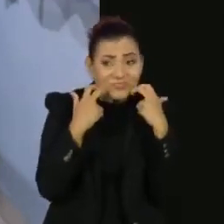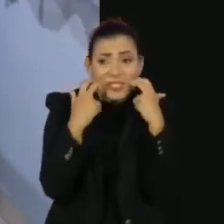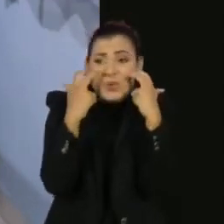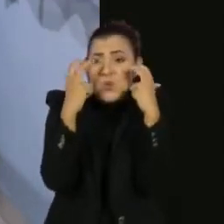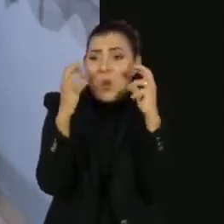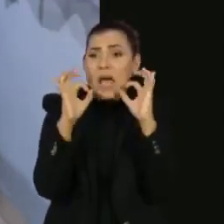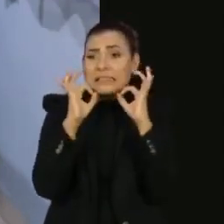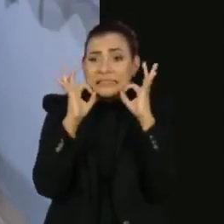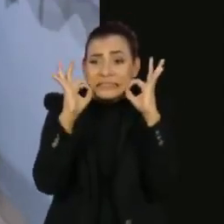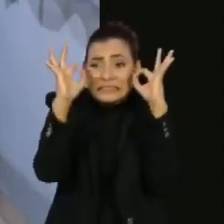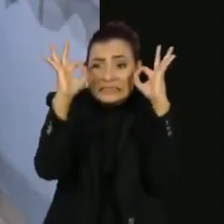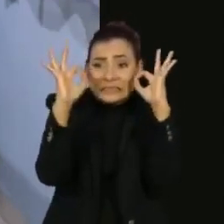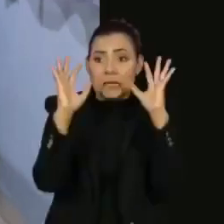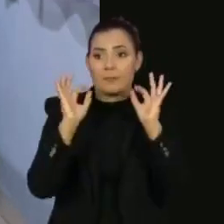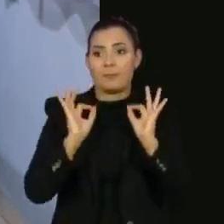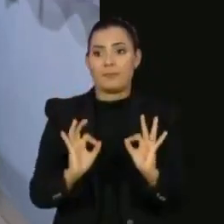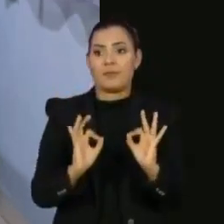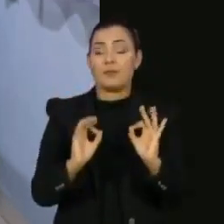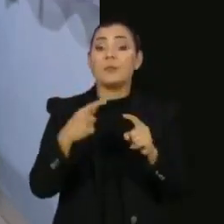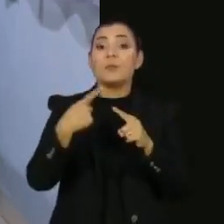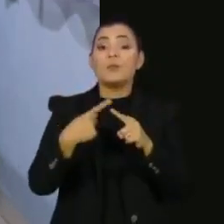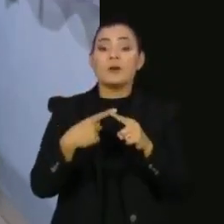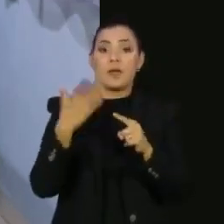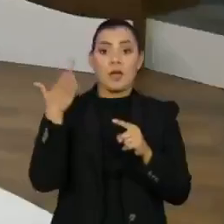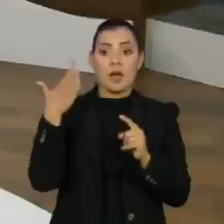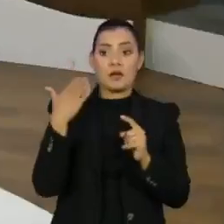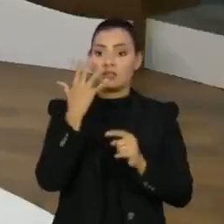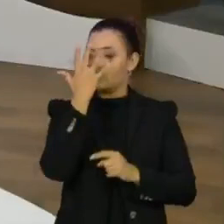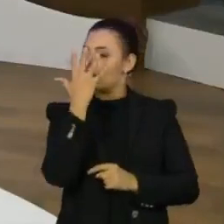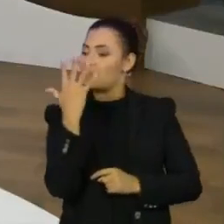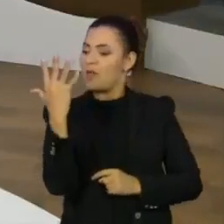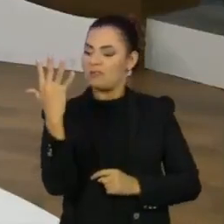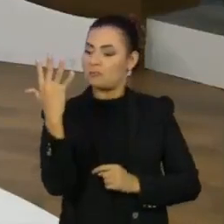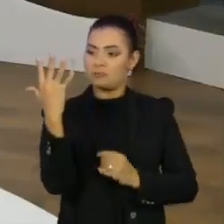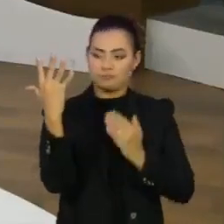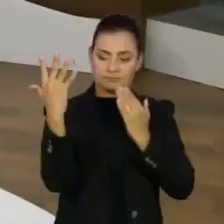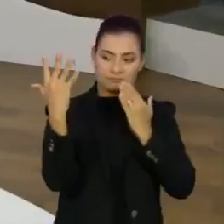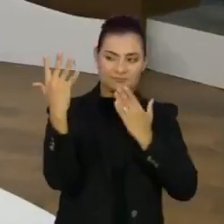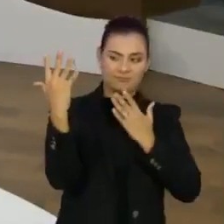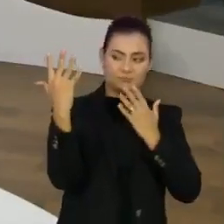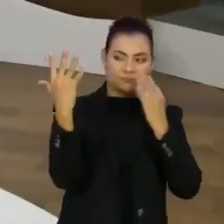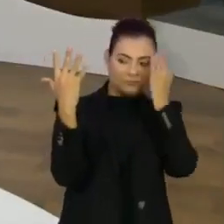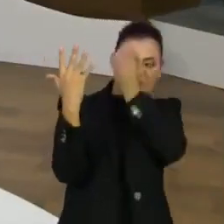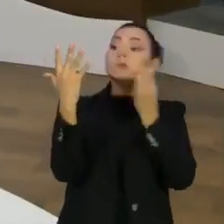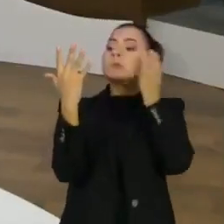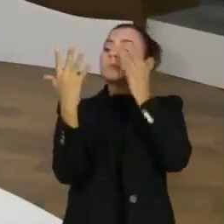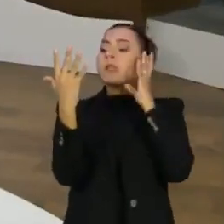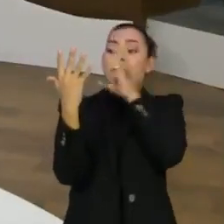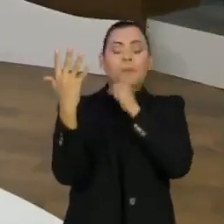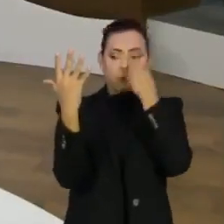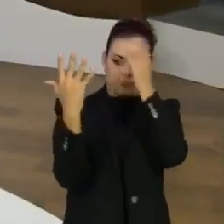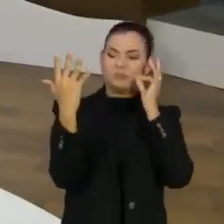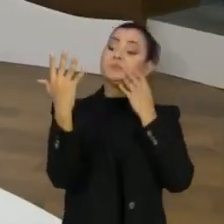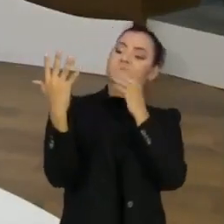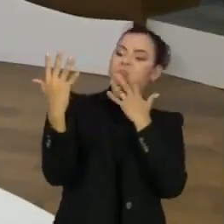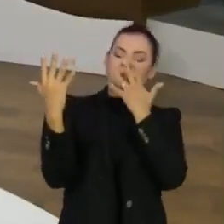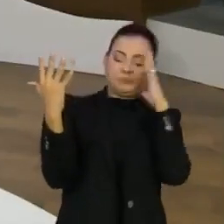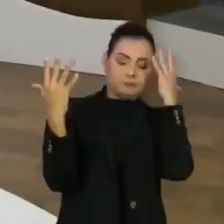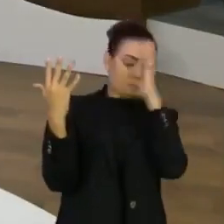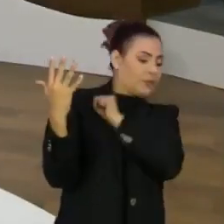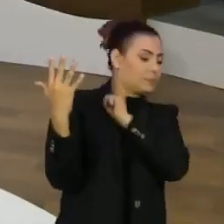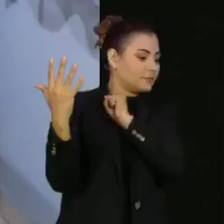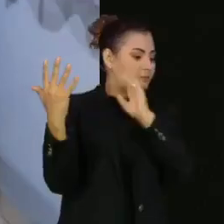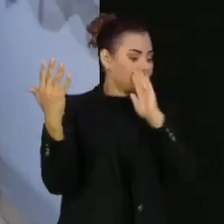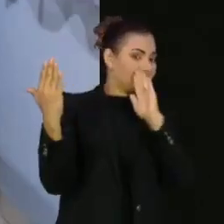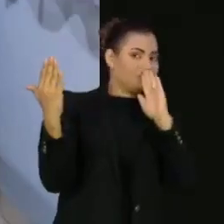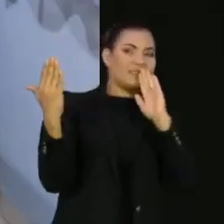cresci fugindo um pouco do espelho. Eu nunca demorei muito tempo no espelho, essa coisa de ficar me olhando muito no